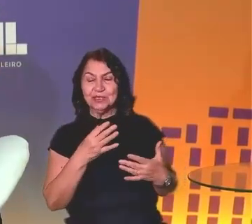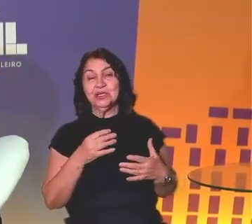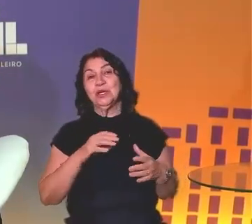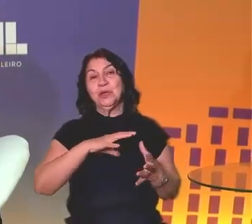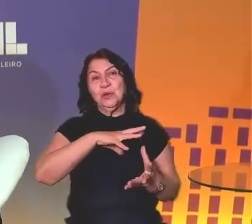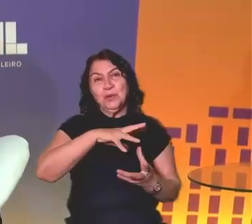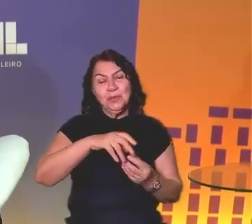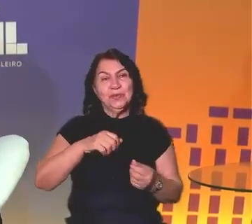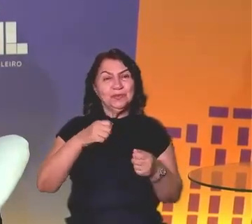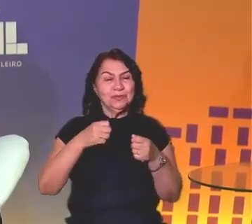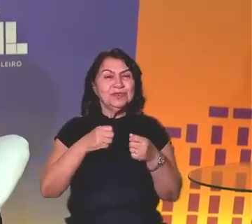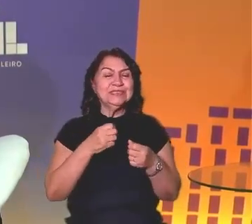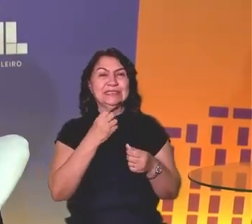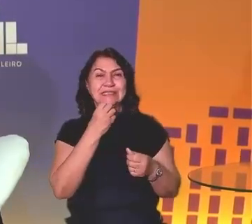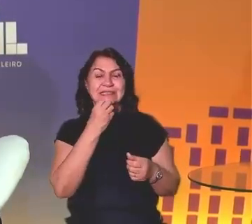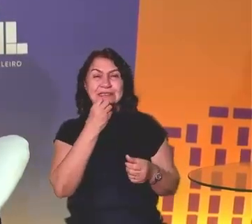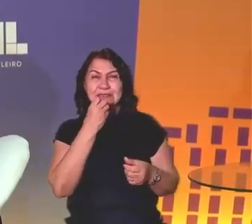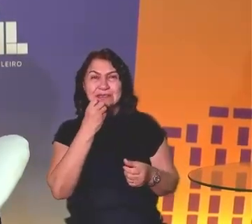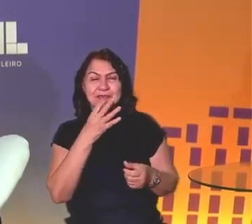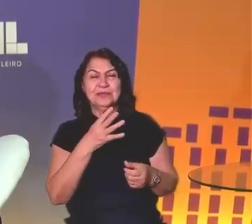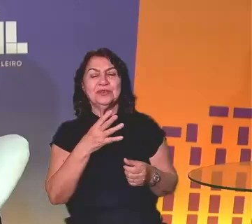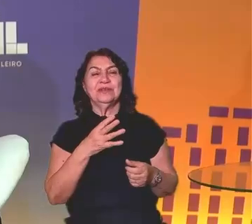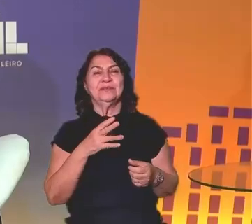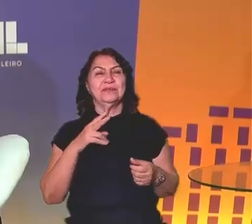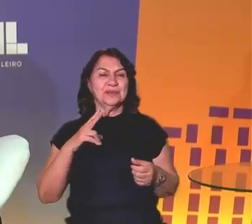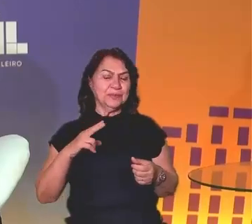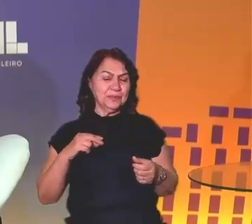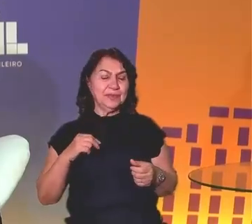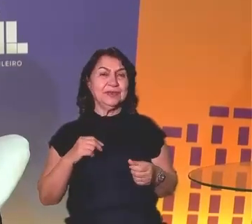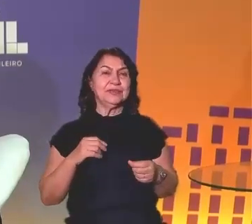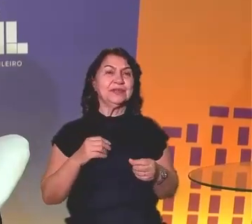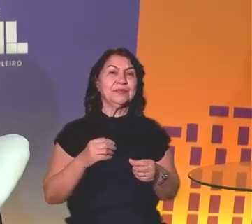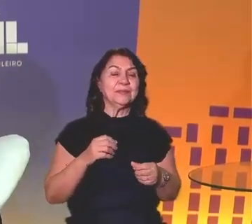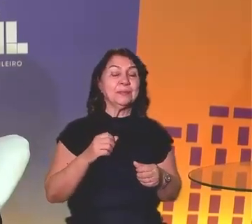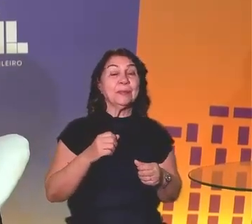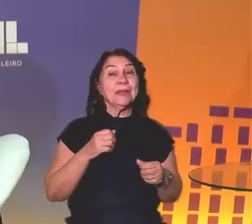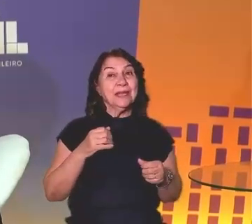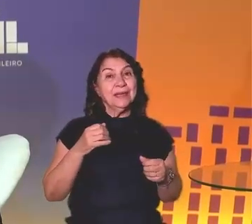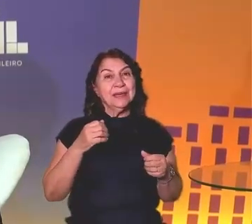que vivamos nele. Então, eu vou com esse choque também para os meninos, para eles se